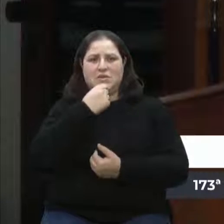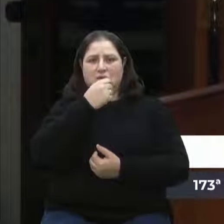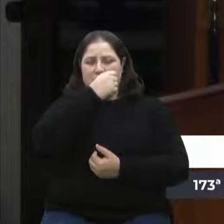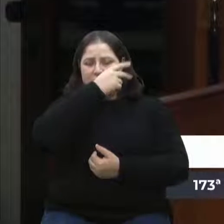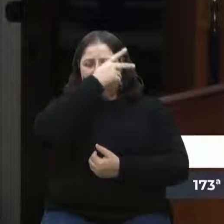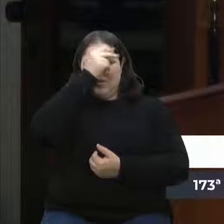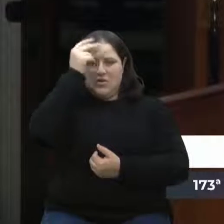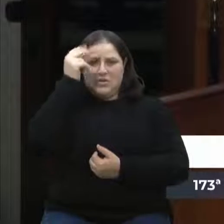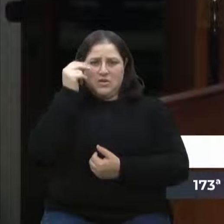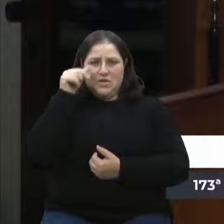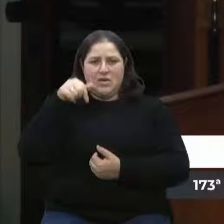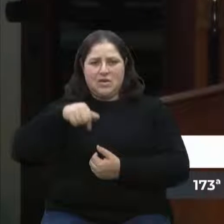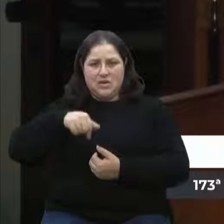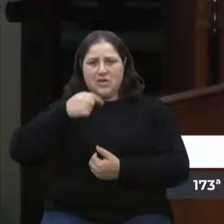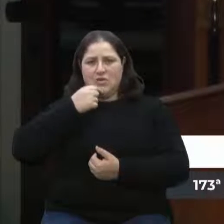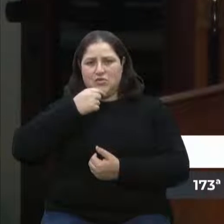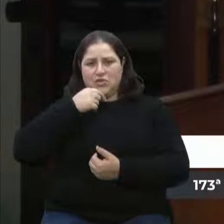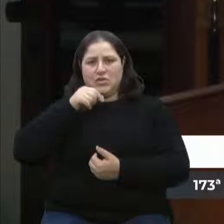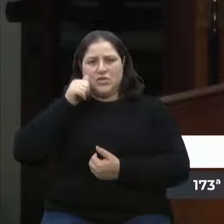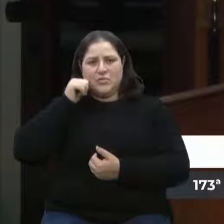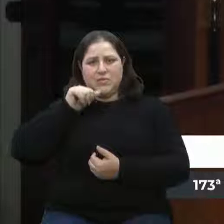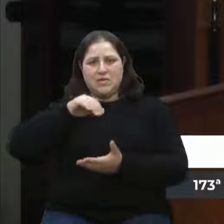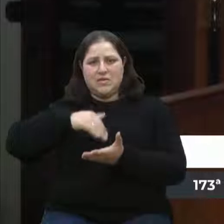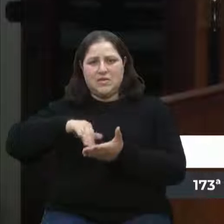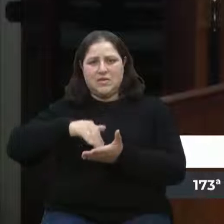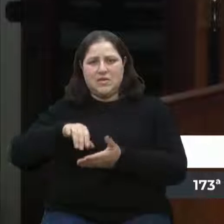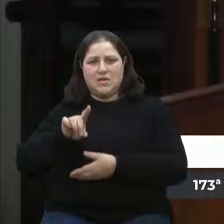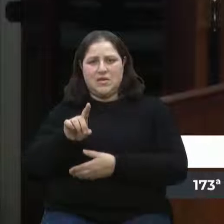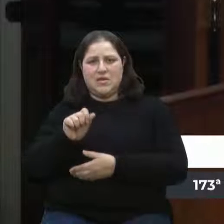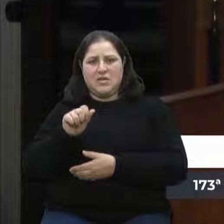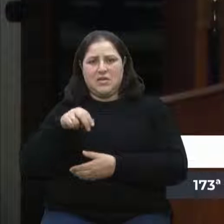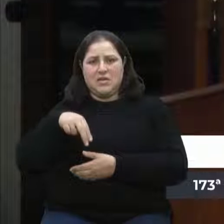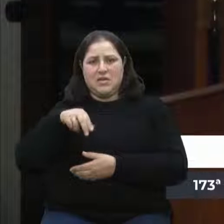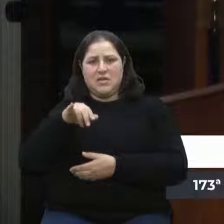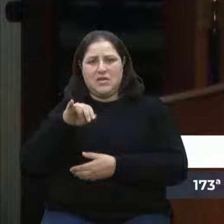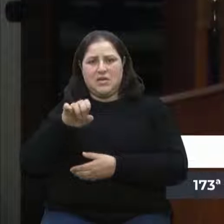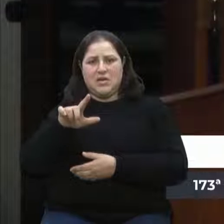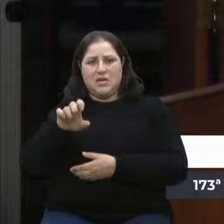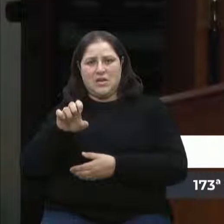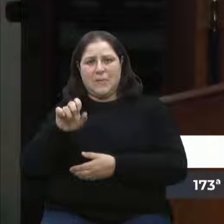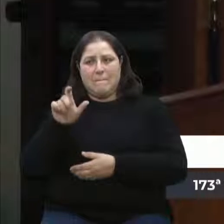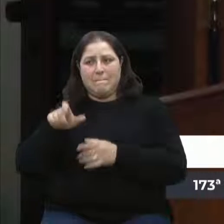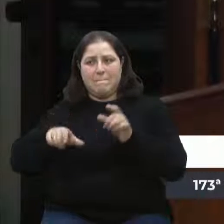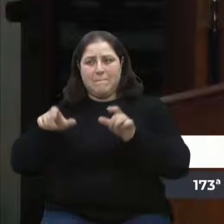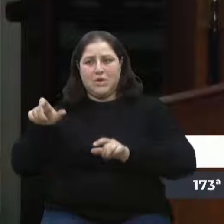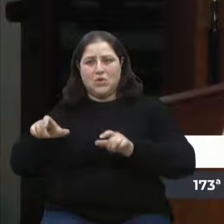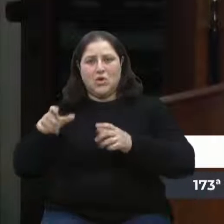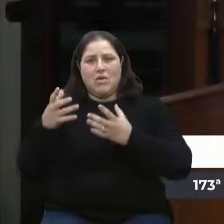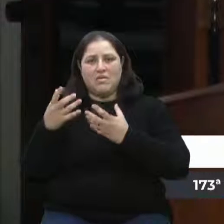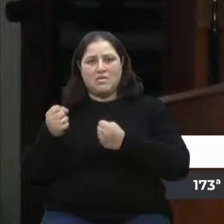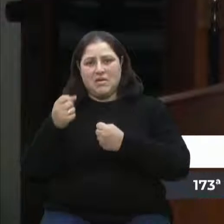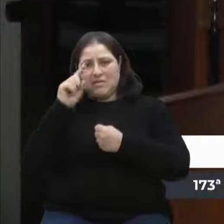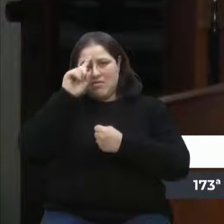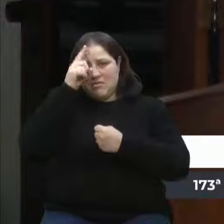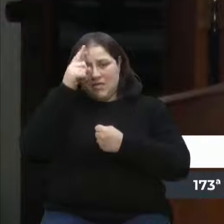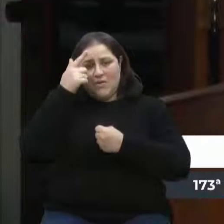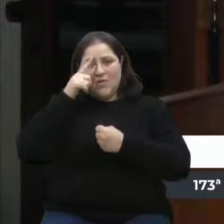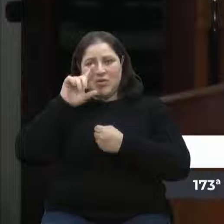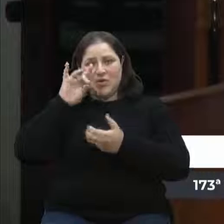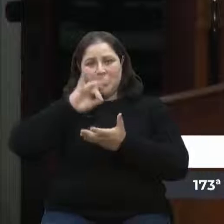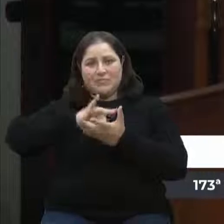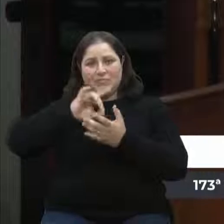do Sul, a nossa secretária Daniele, porque foram pessoas que abraçaram essa ideia e tornaram isso uma realidade. Seu